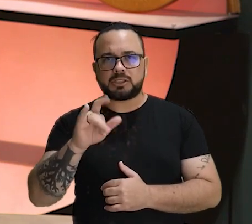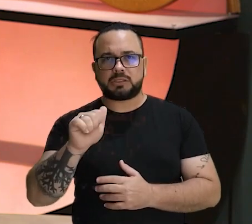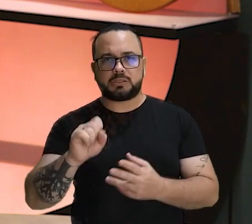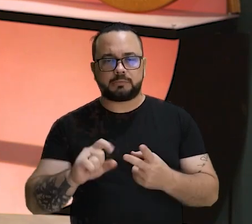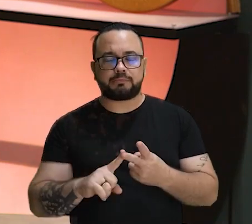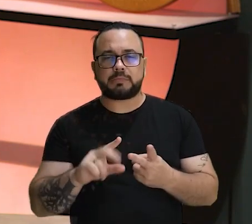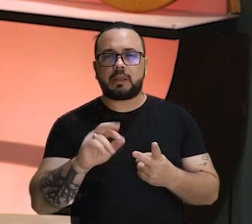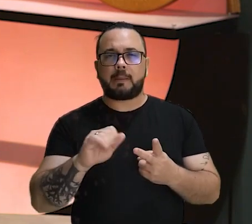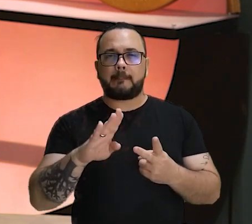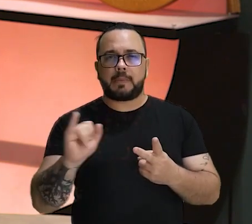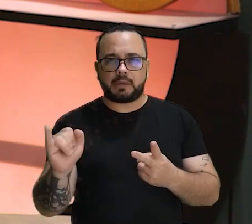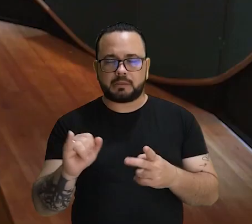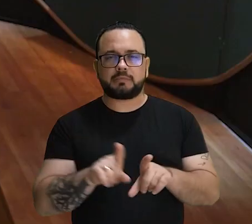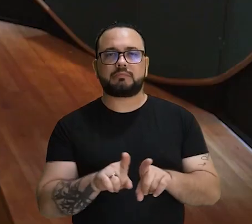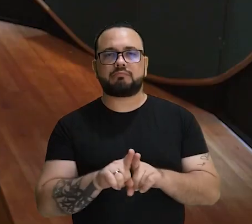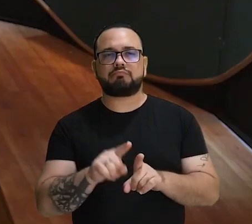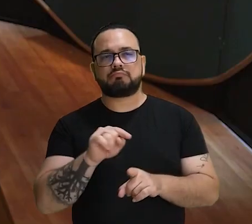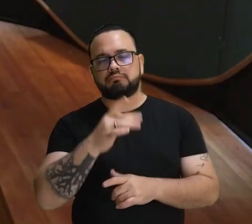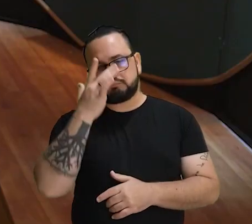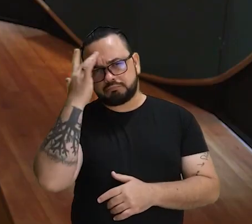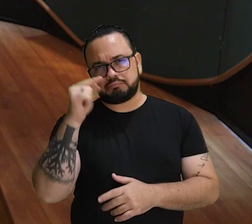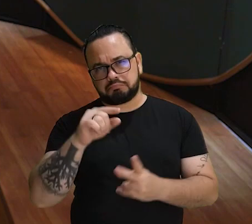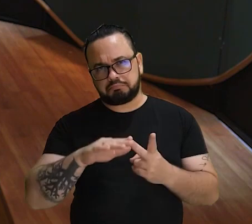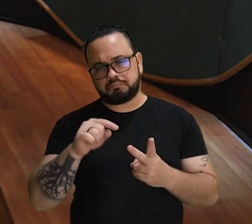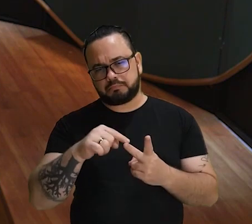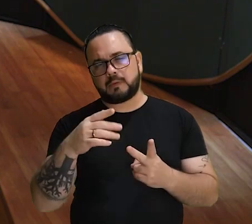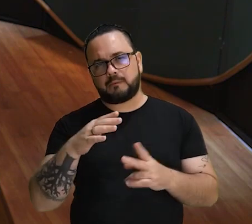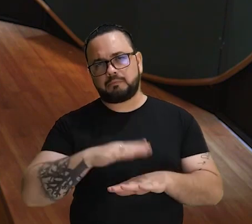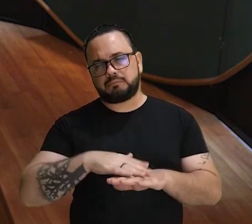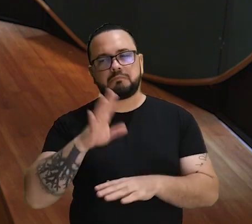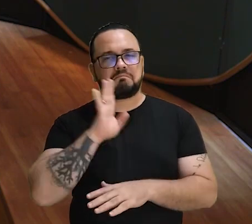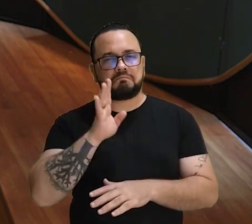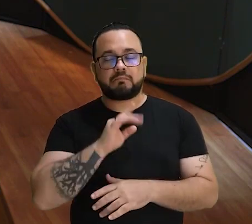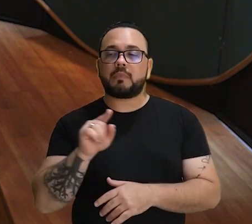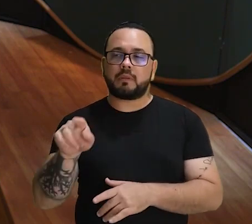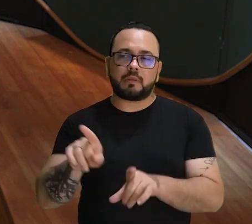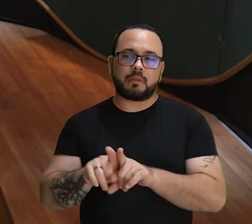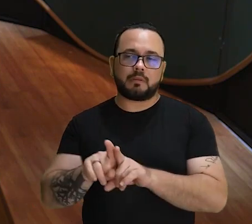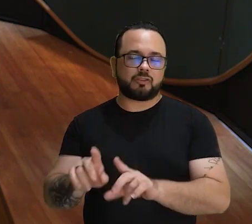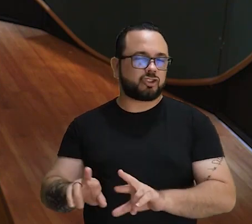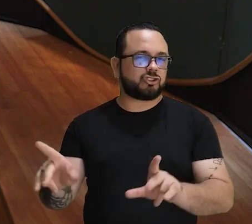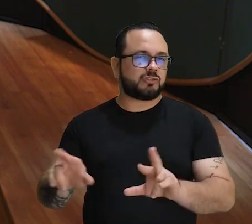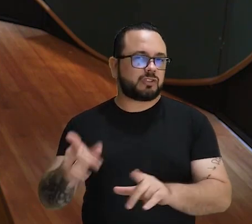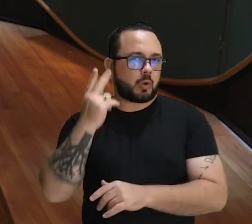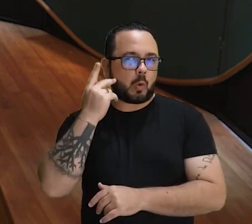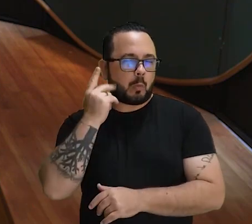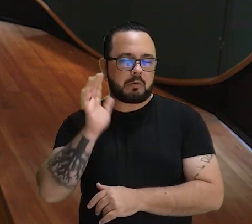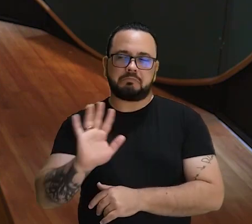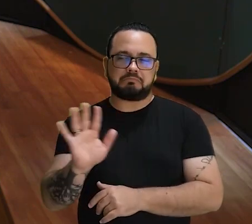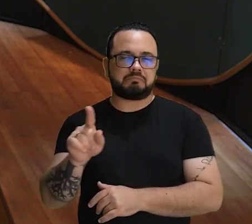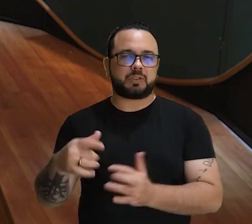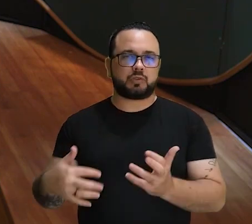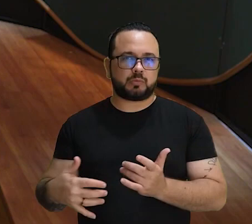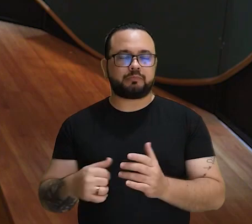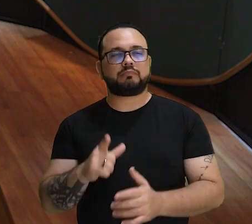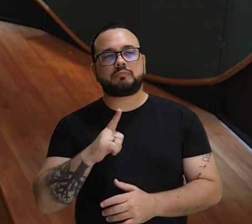Rabi Abukalil, que é um cara também do UD, assim, que é muito massa. É, você vai sempre para um lado não tão convencional, já de